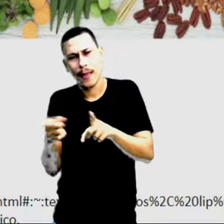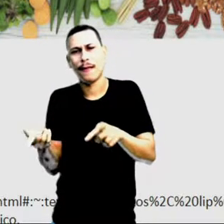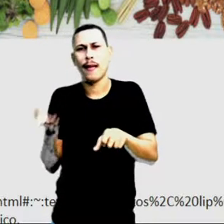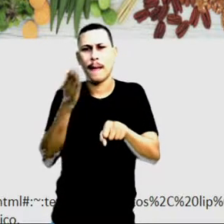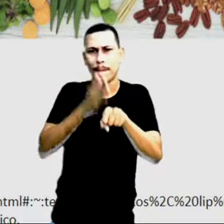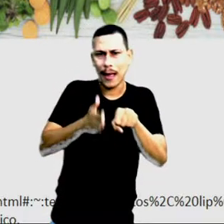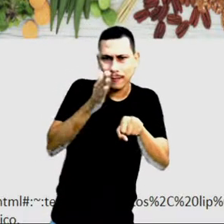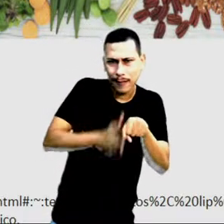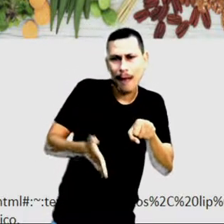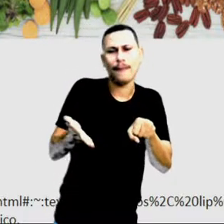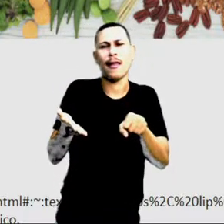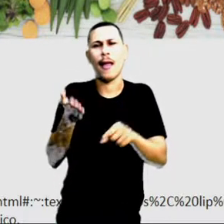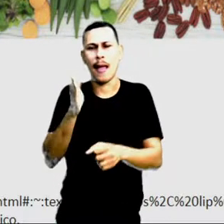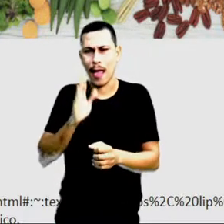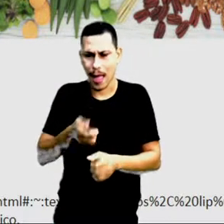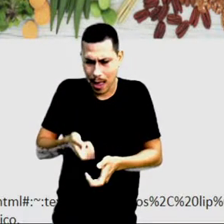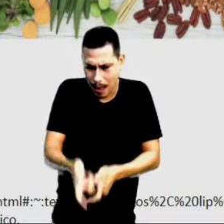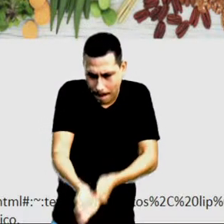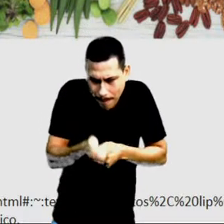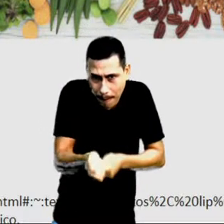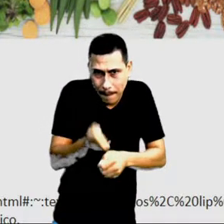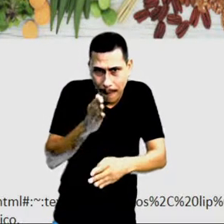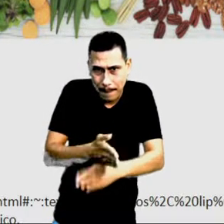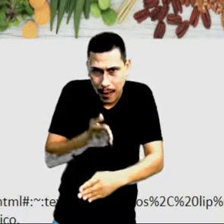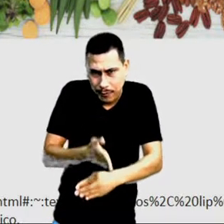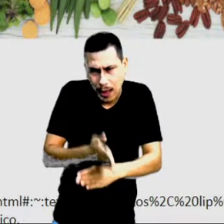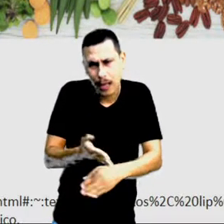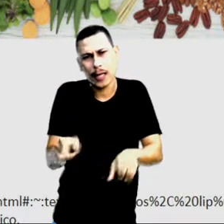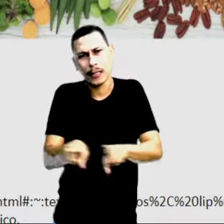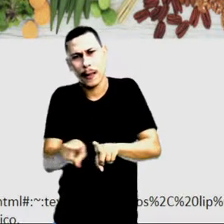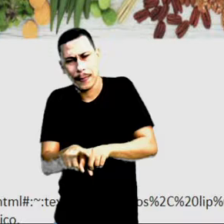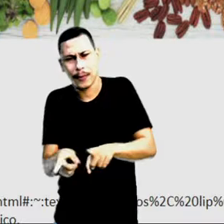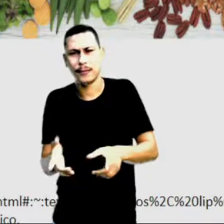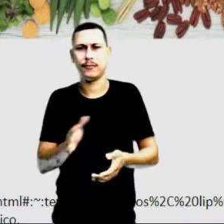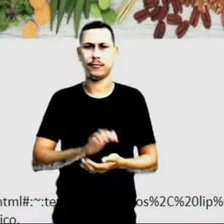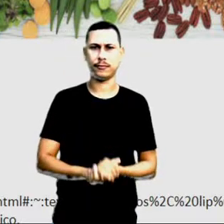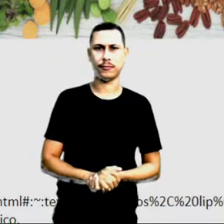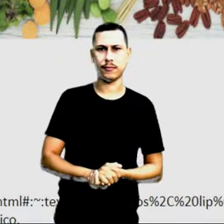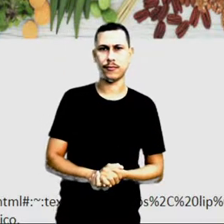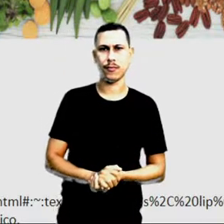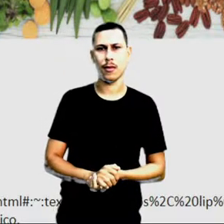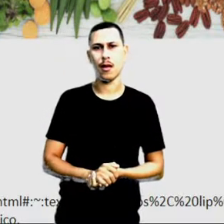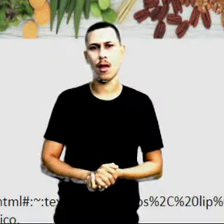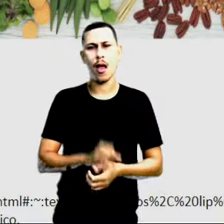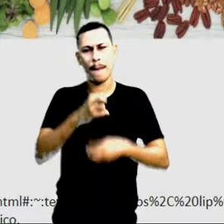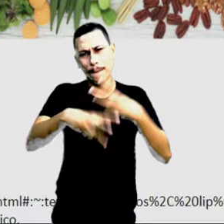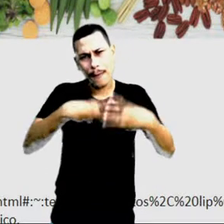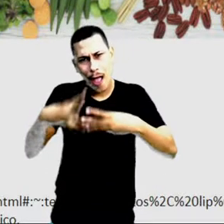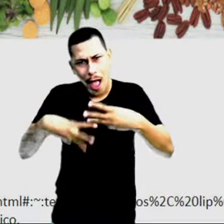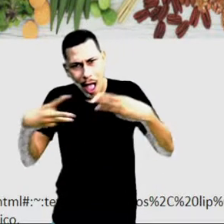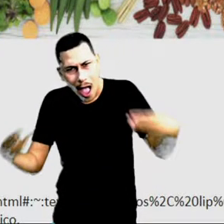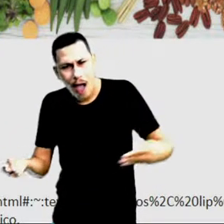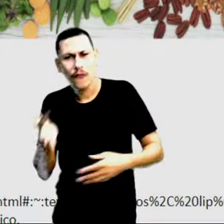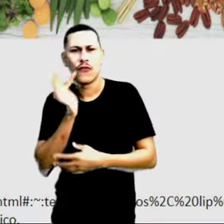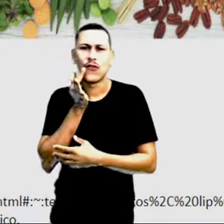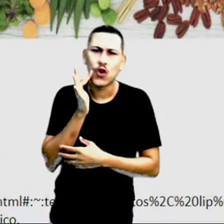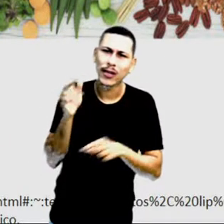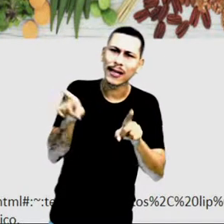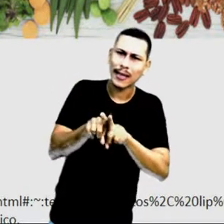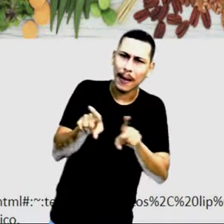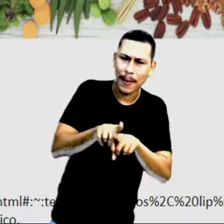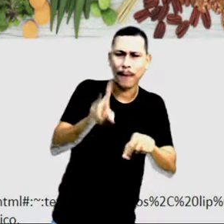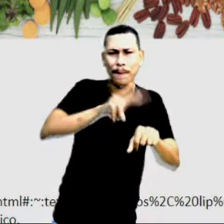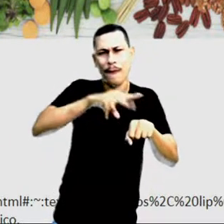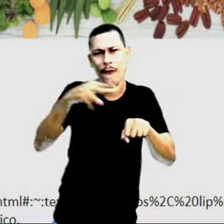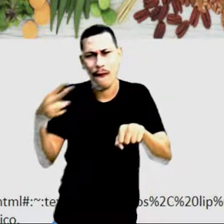batata, aipim, macaxeira, né, que a gente chama aipim, inhame, cereais, macarrão, frutas e até nos